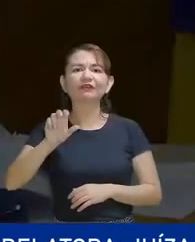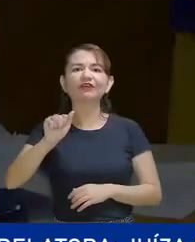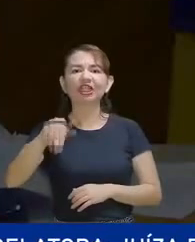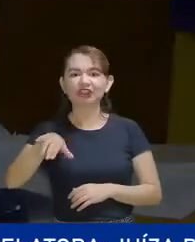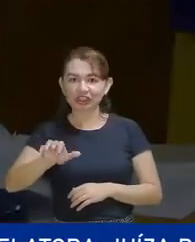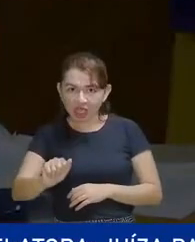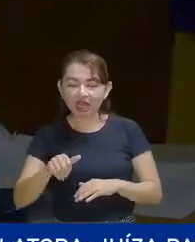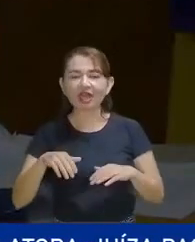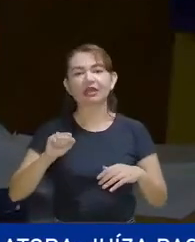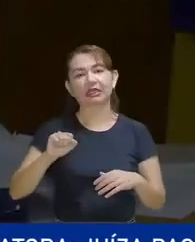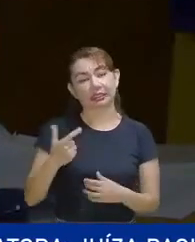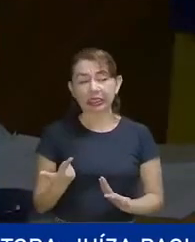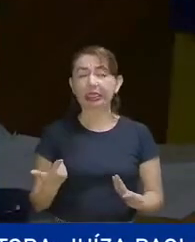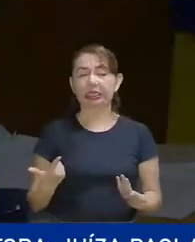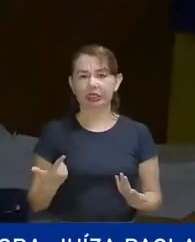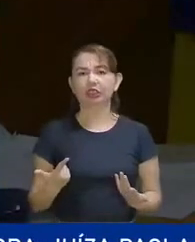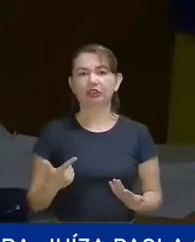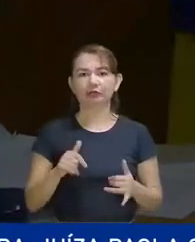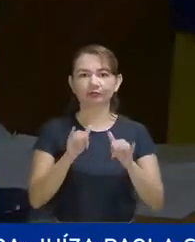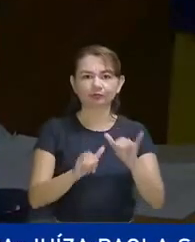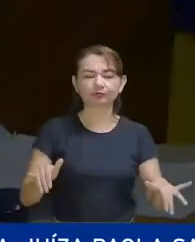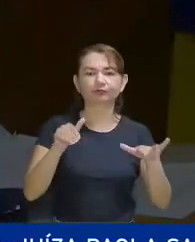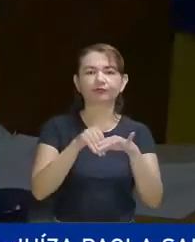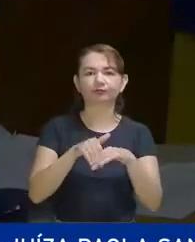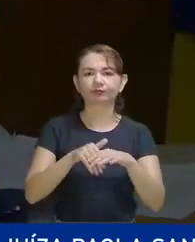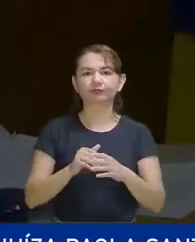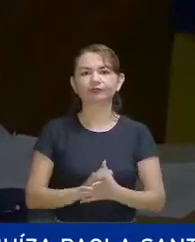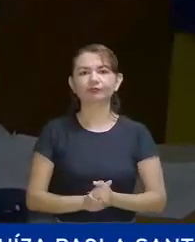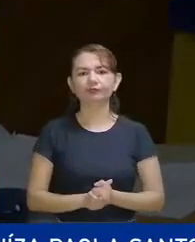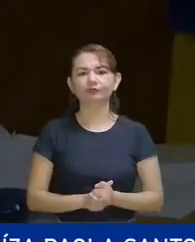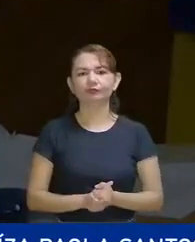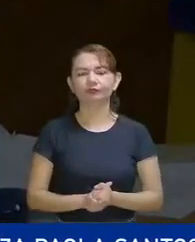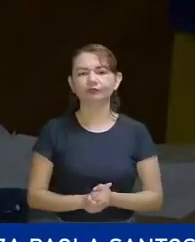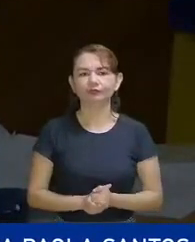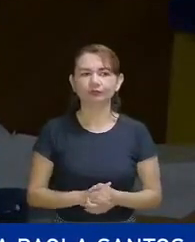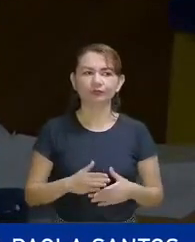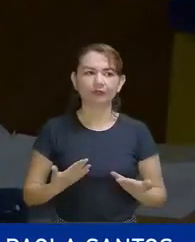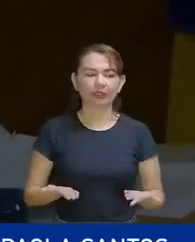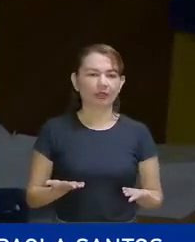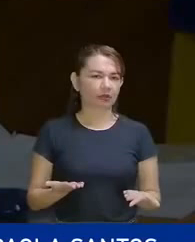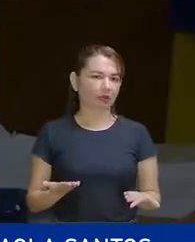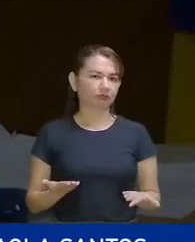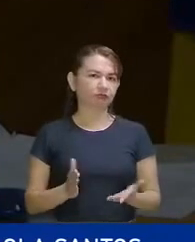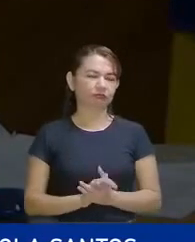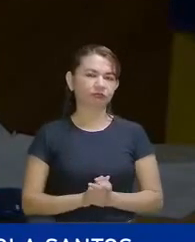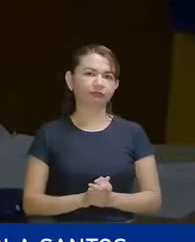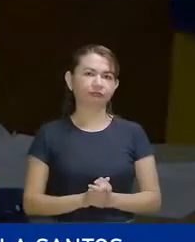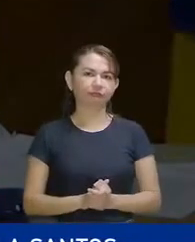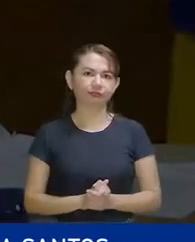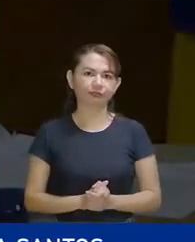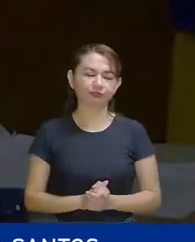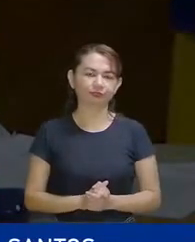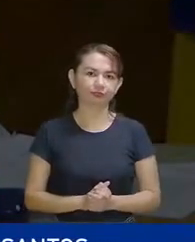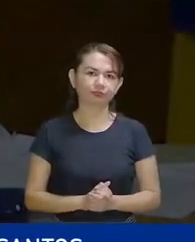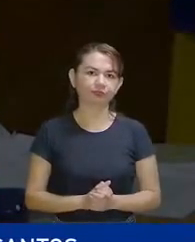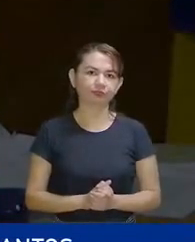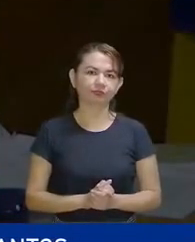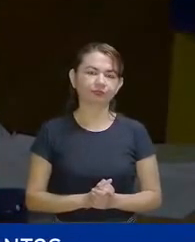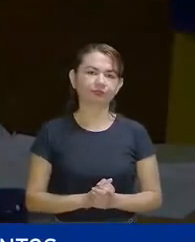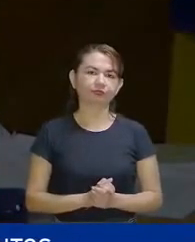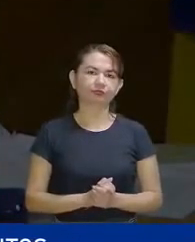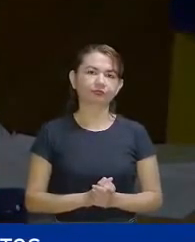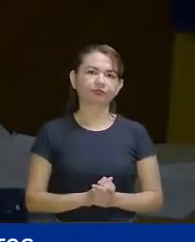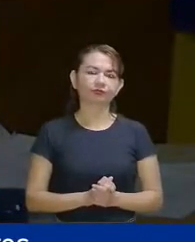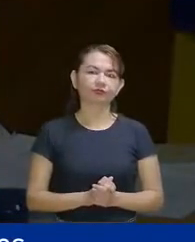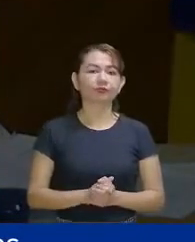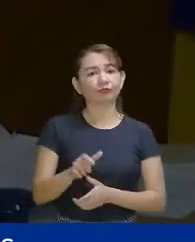federal. É lógico que a campanha de uma pessoa do nível, né, da pessoa